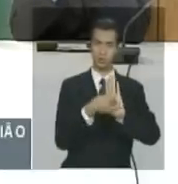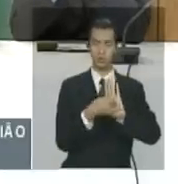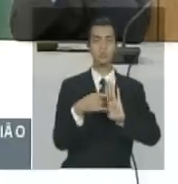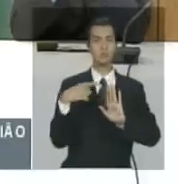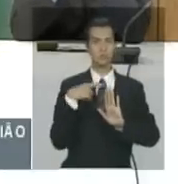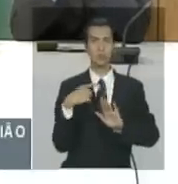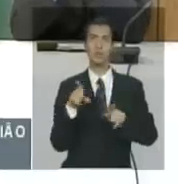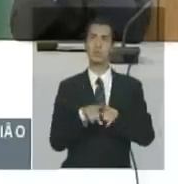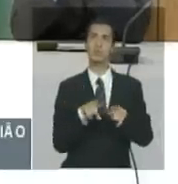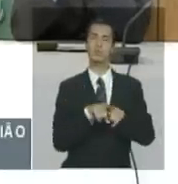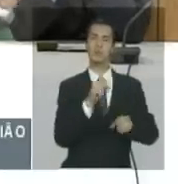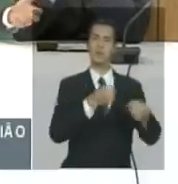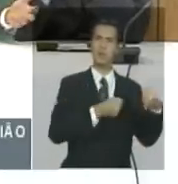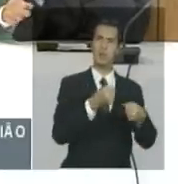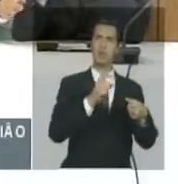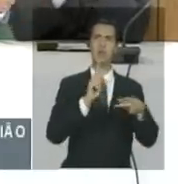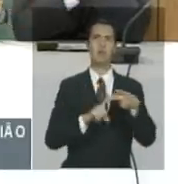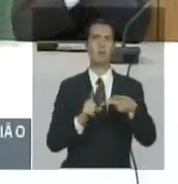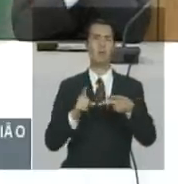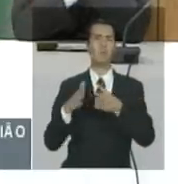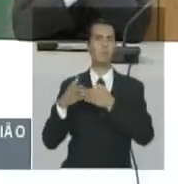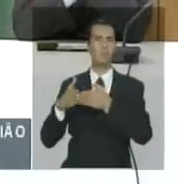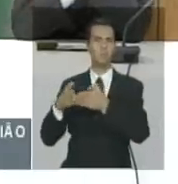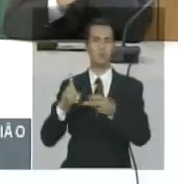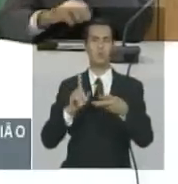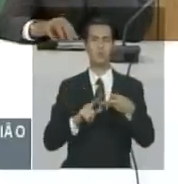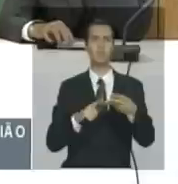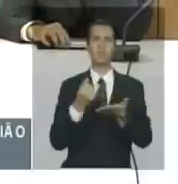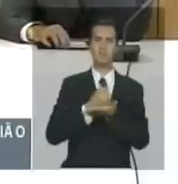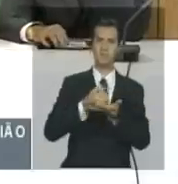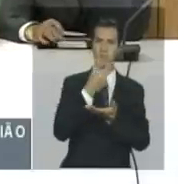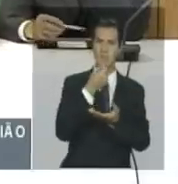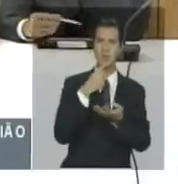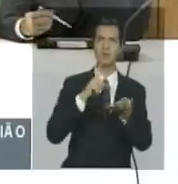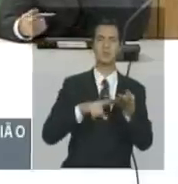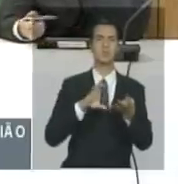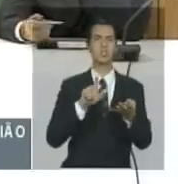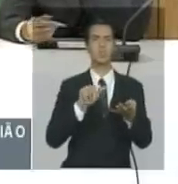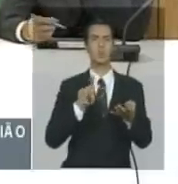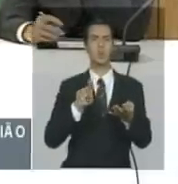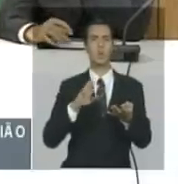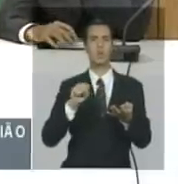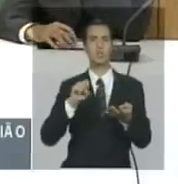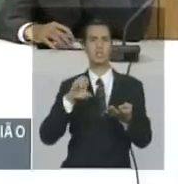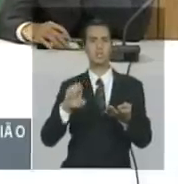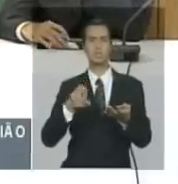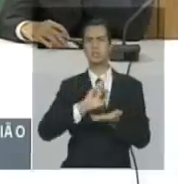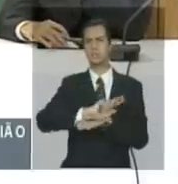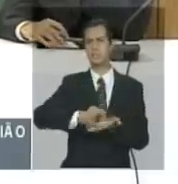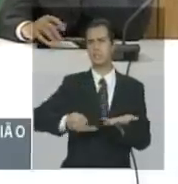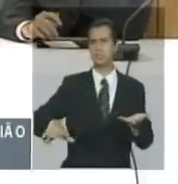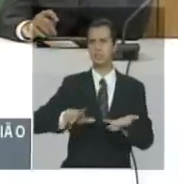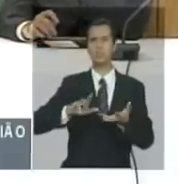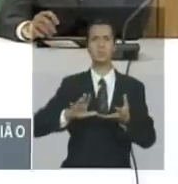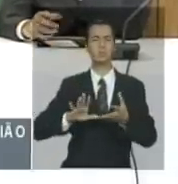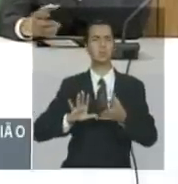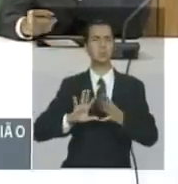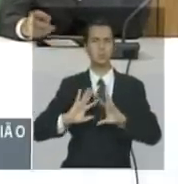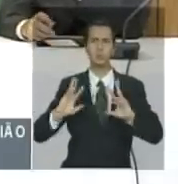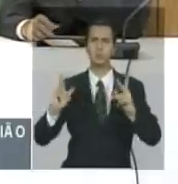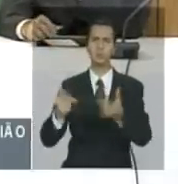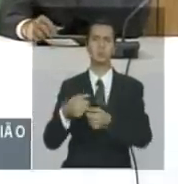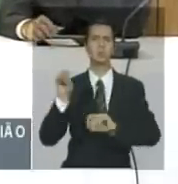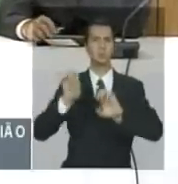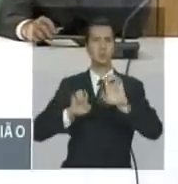setor automobilístico, setor farmacêutico, celulose, todos os setores declararam o volume